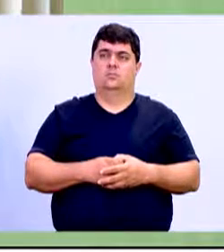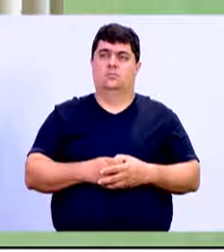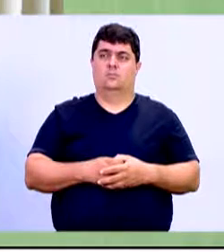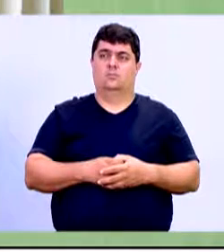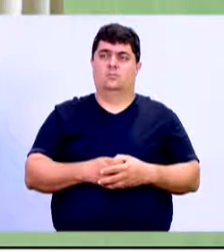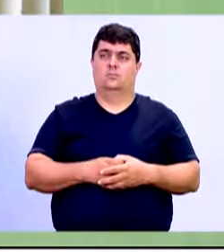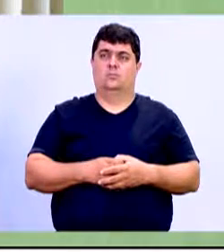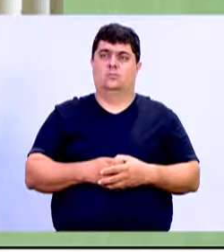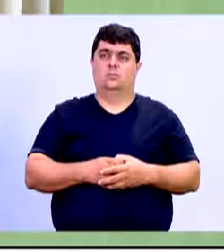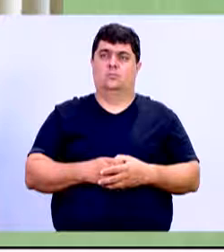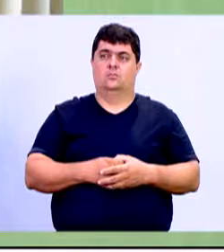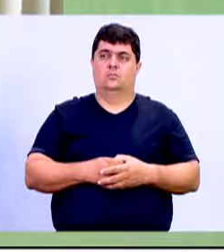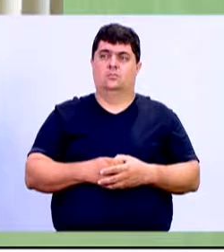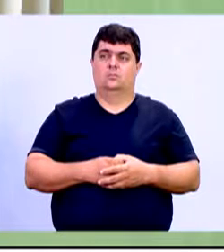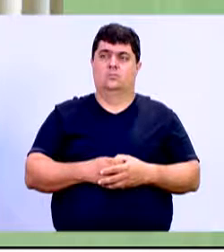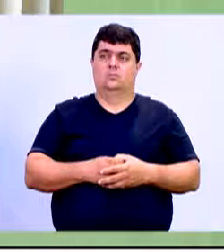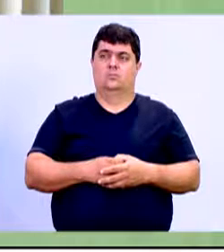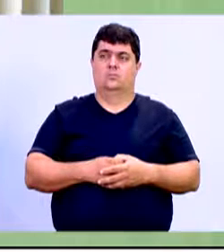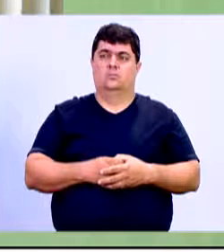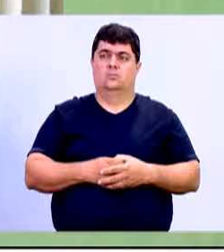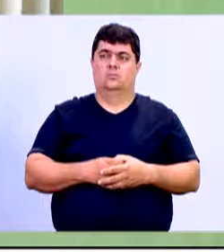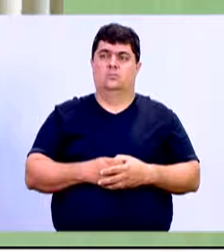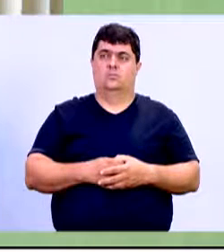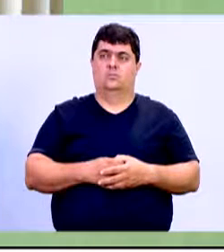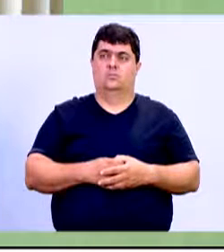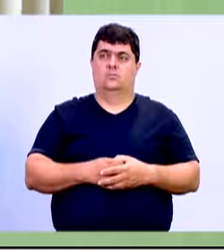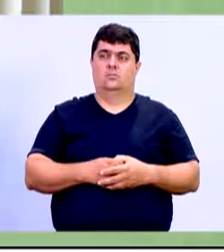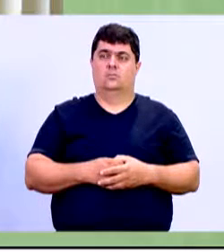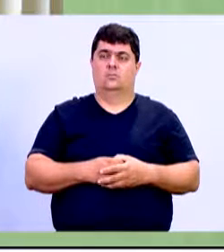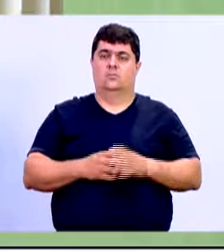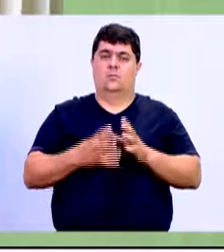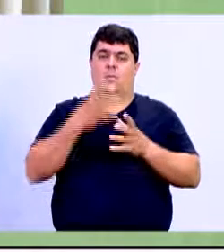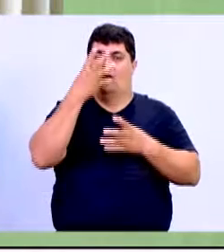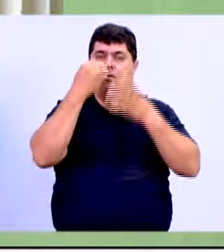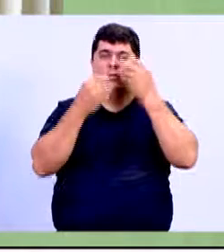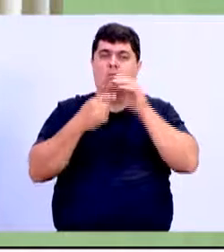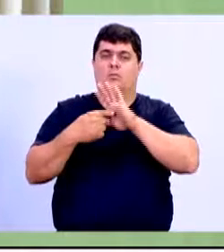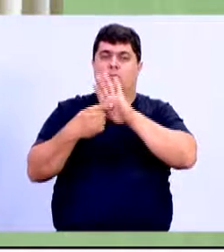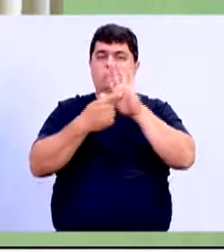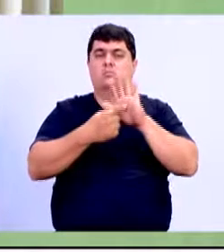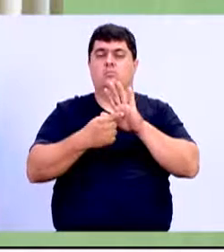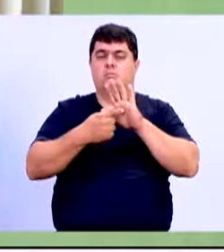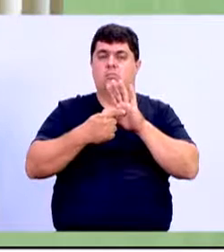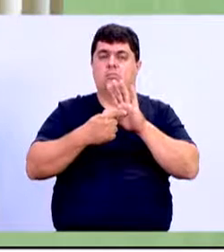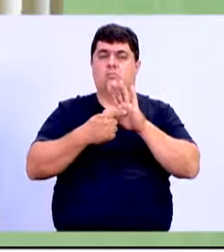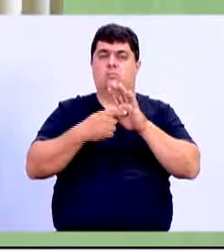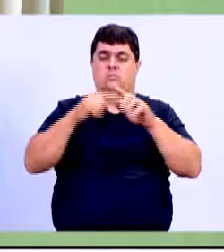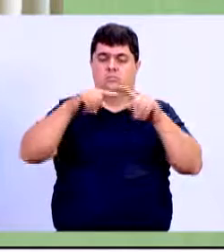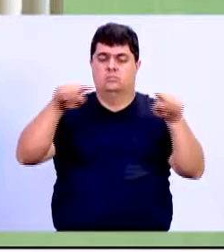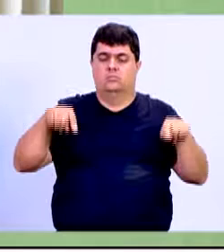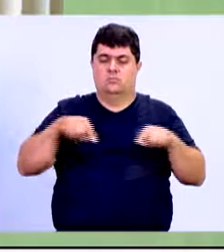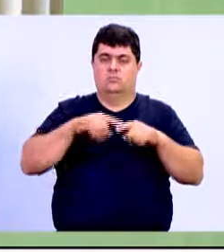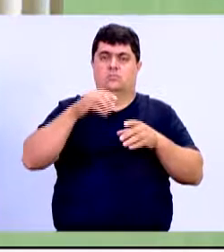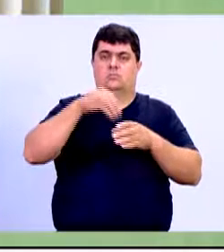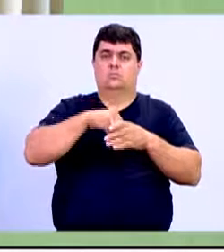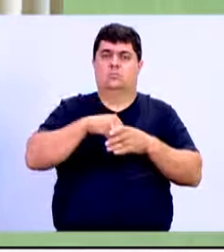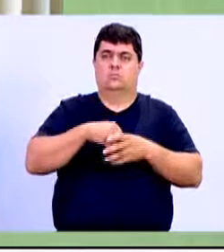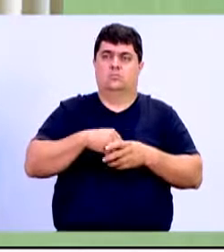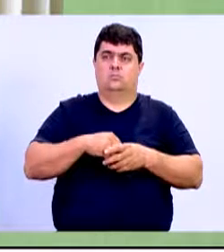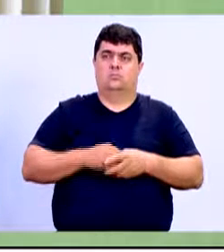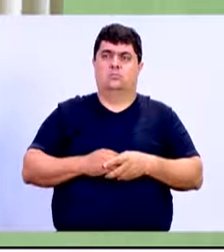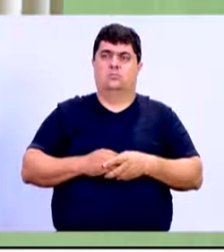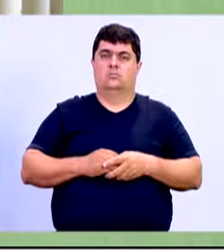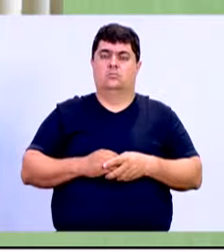Aqui então, vamos passar agora algumas imagens que demonstram como é a secretaria. Tá? Esse